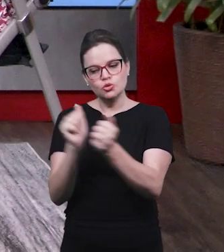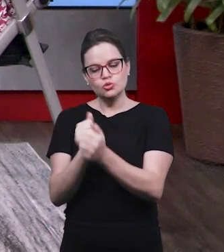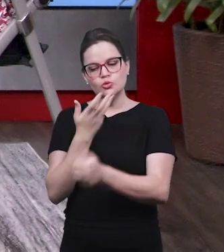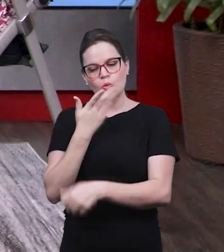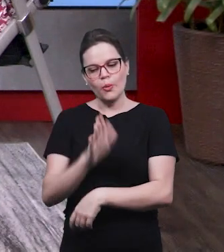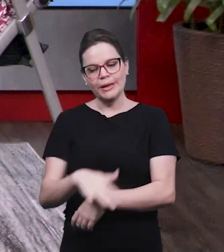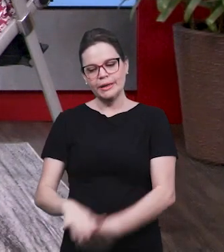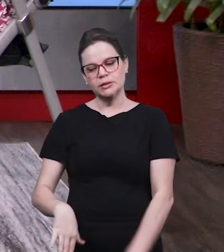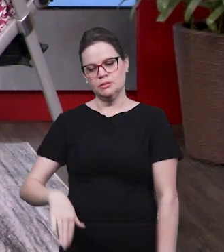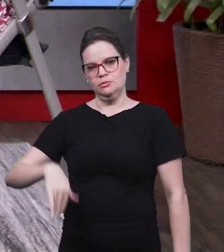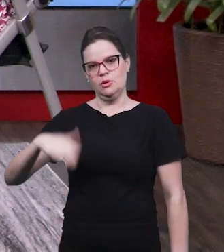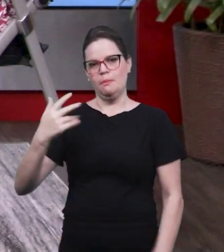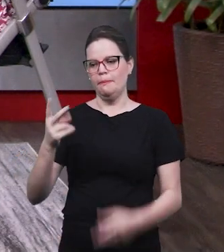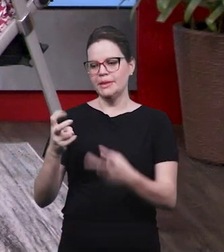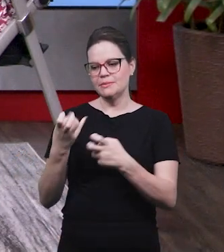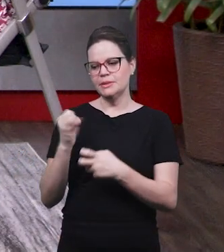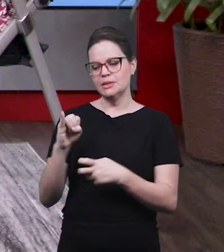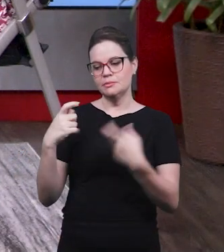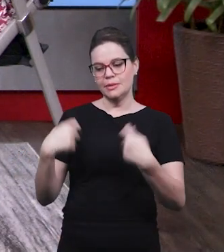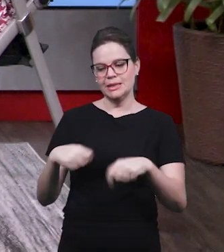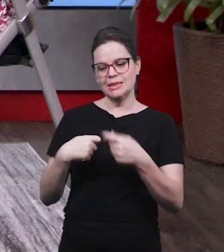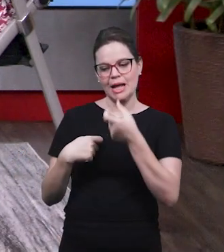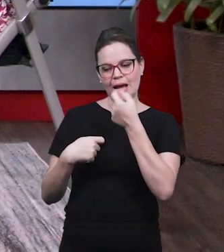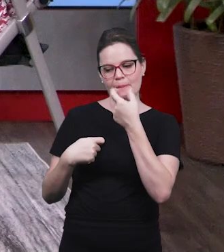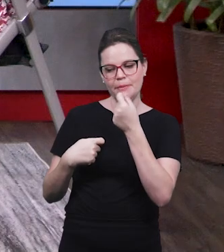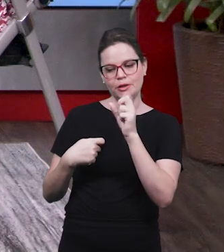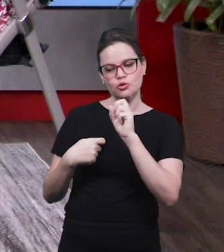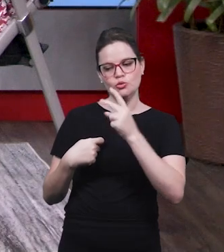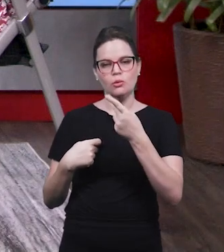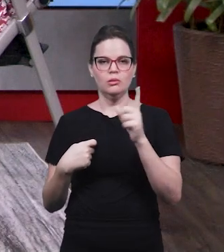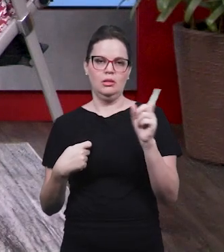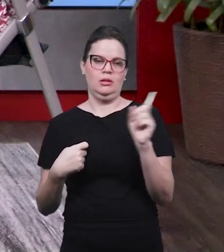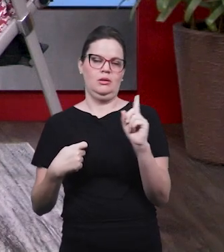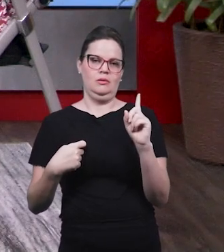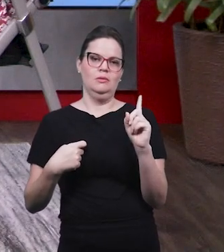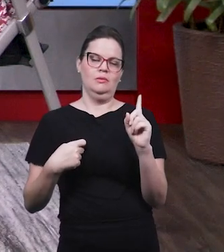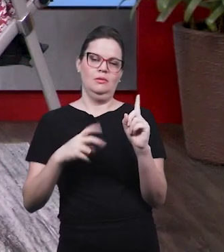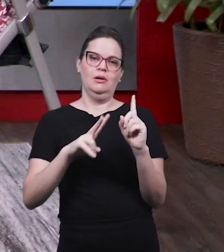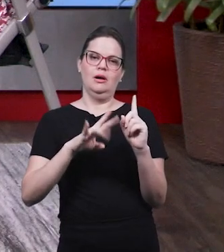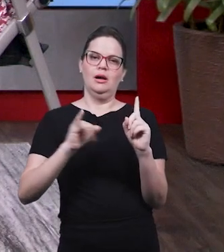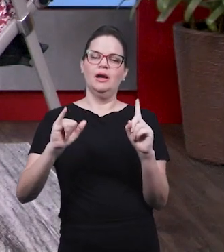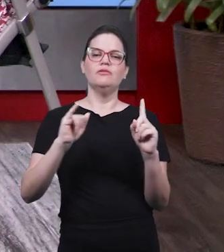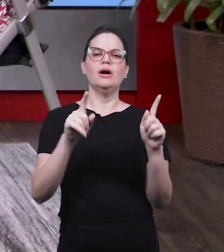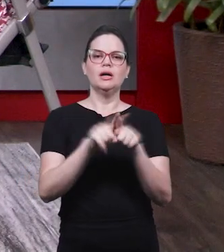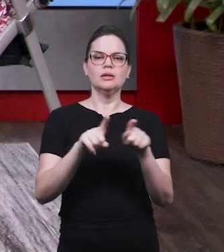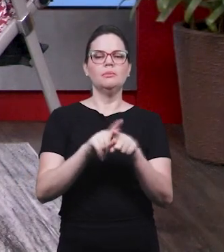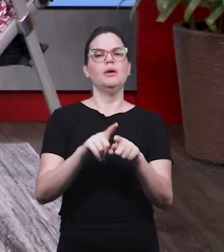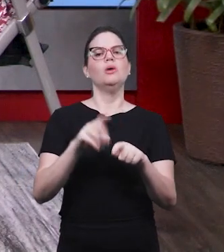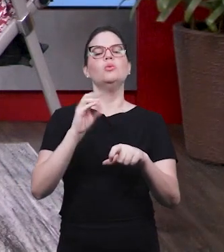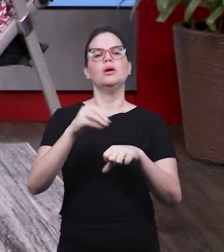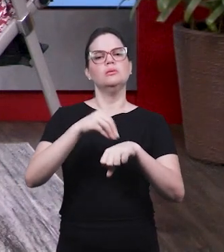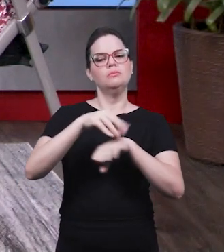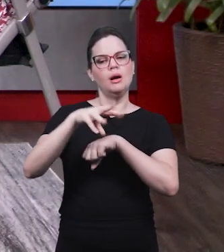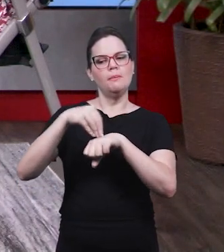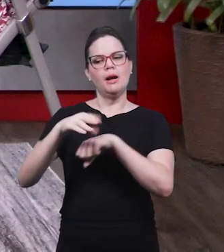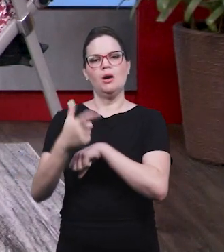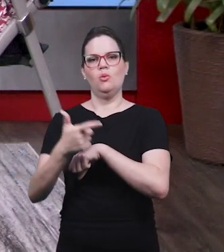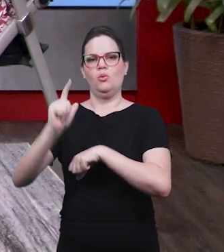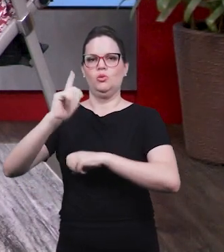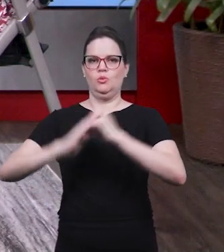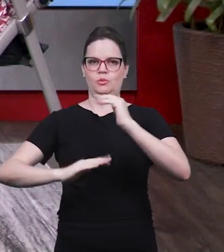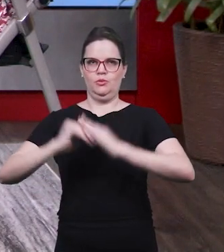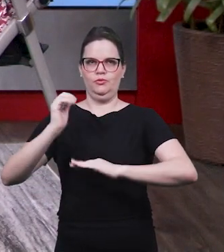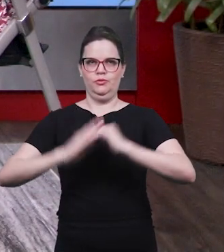algum medicamento ou não. E aí ele vai encaminhar para os outros profissionais. O laudo